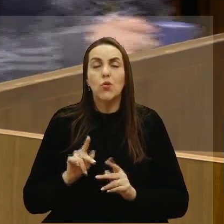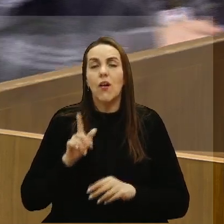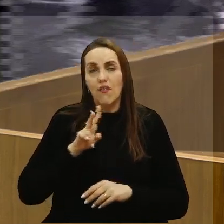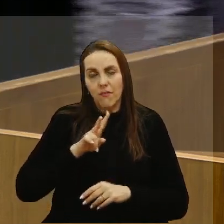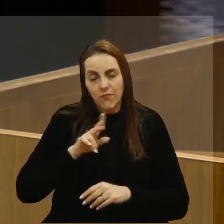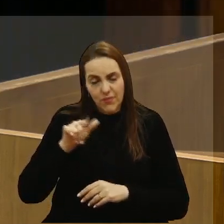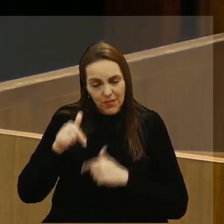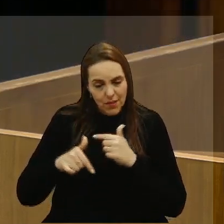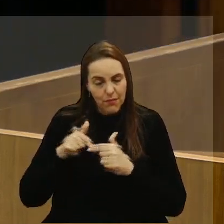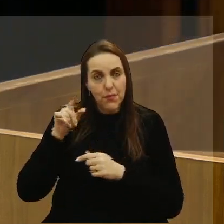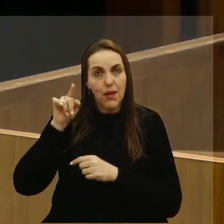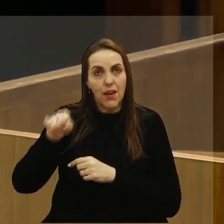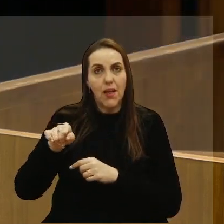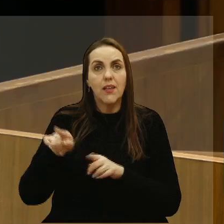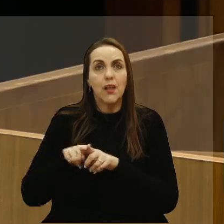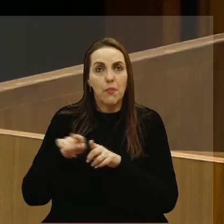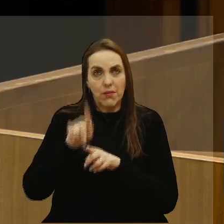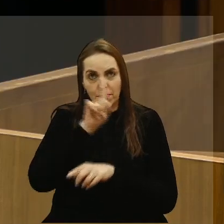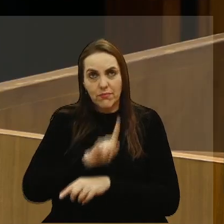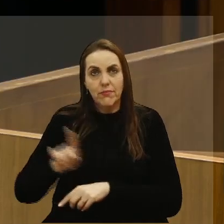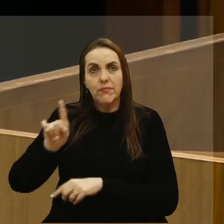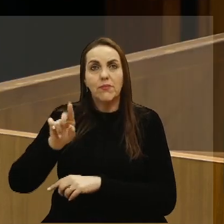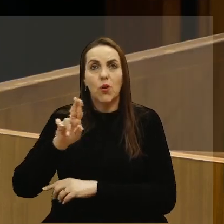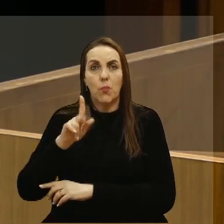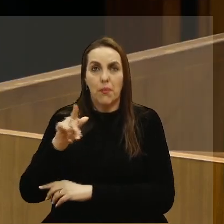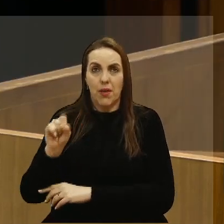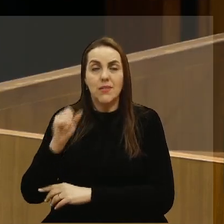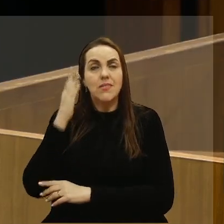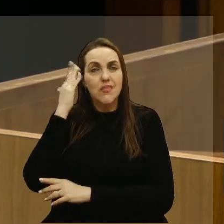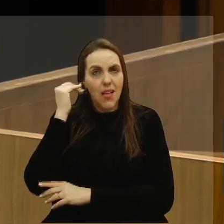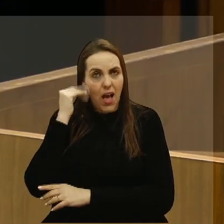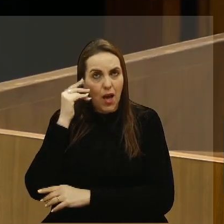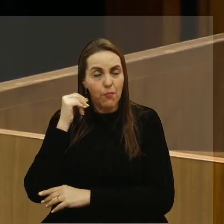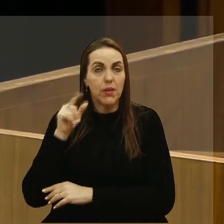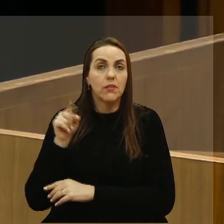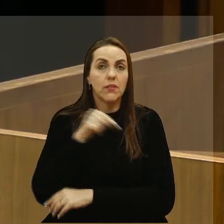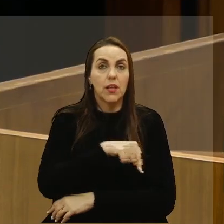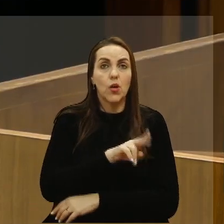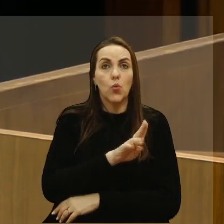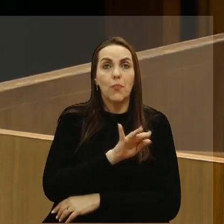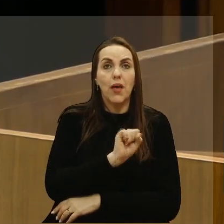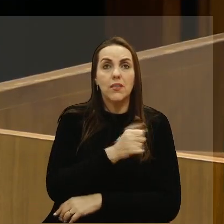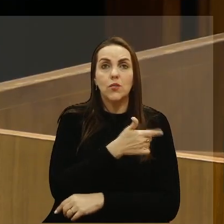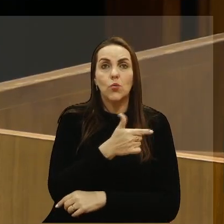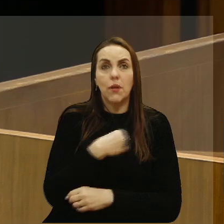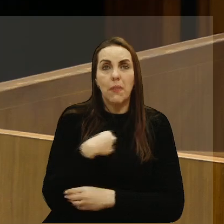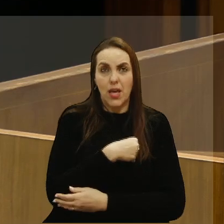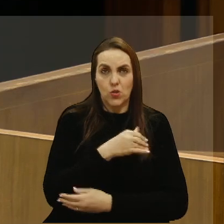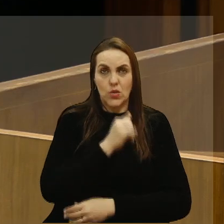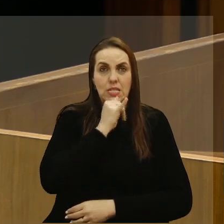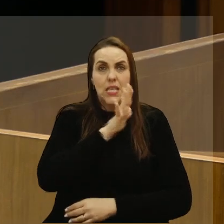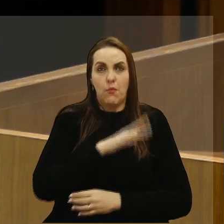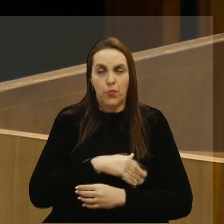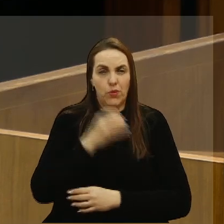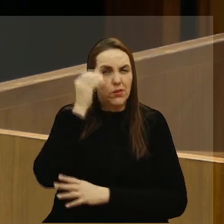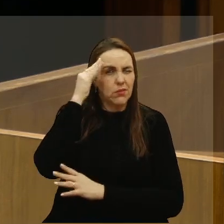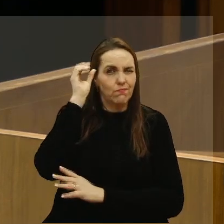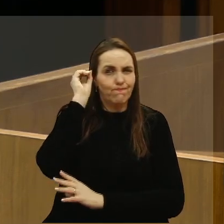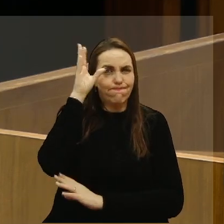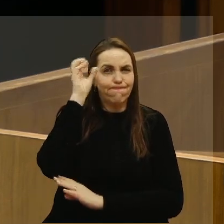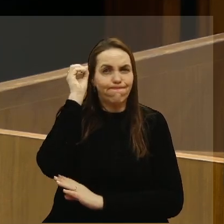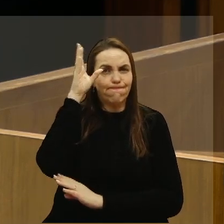sabe que quando tu vai numa UBS e não tem médico, vamos supor que tu está com uma dor de cabeça,